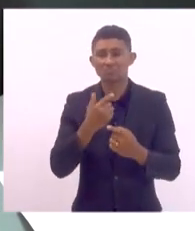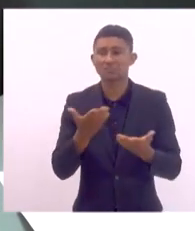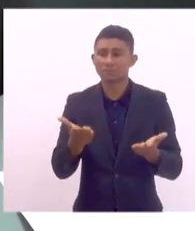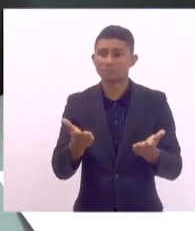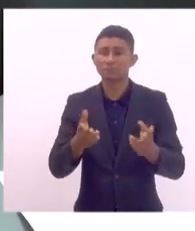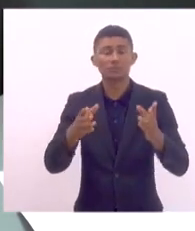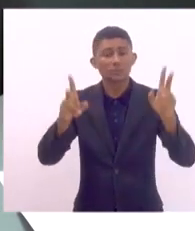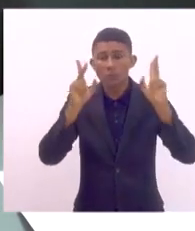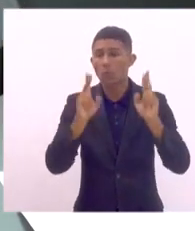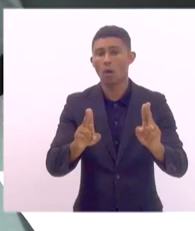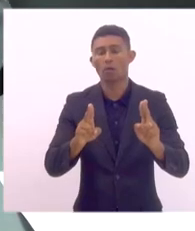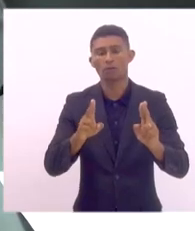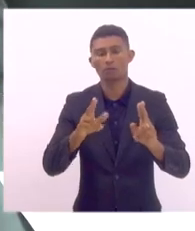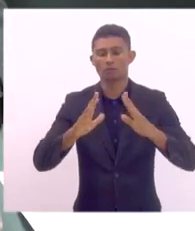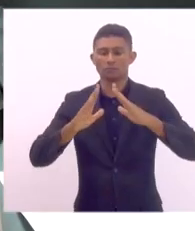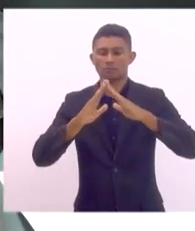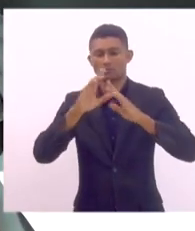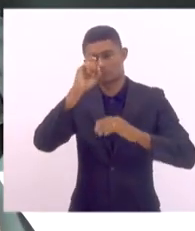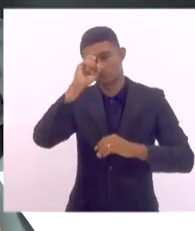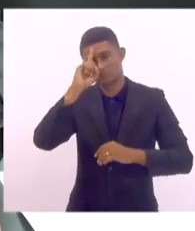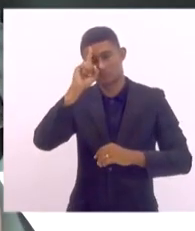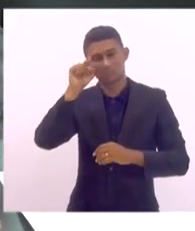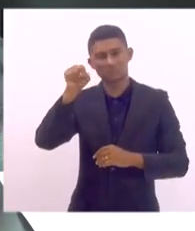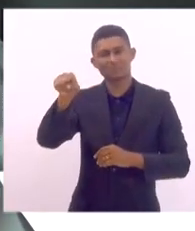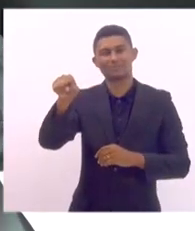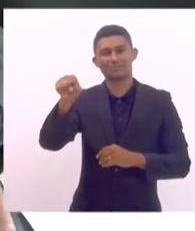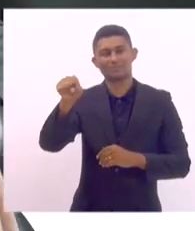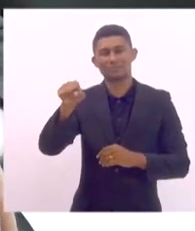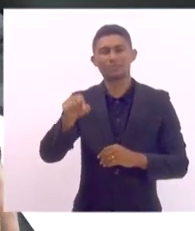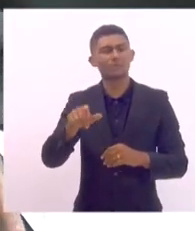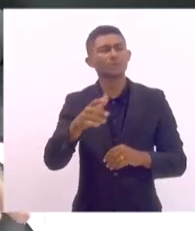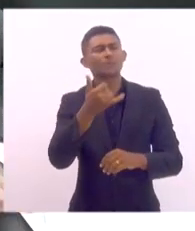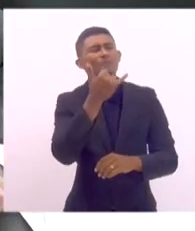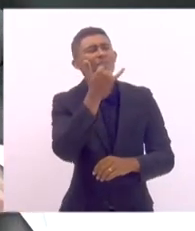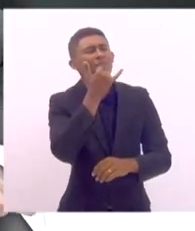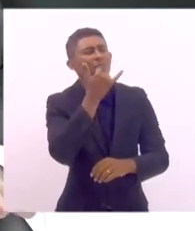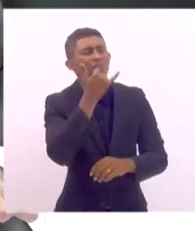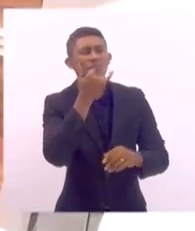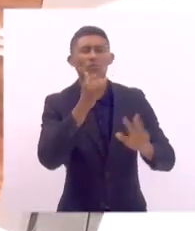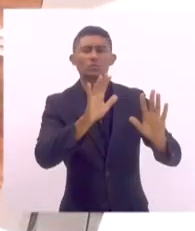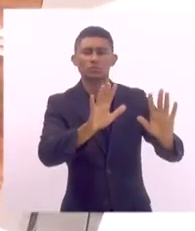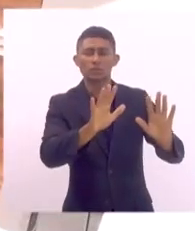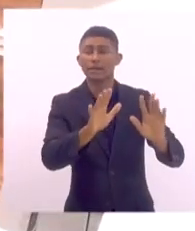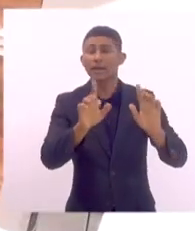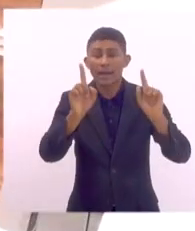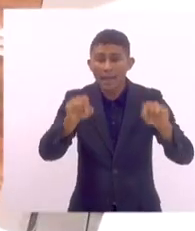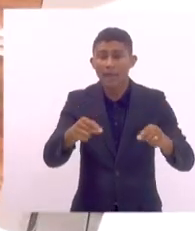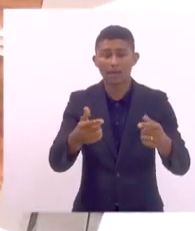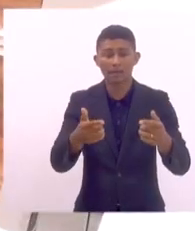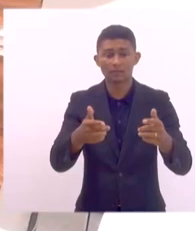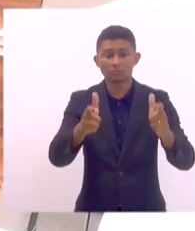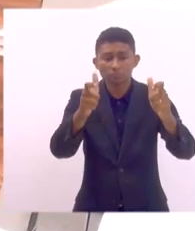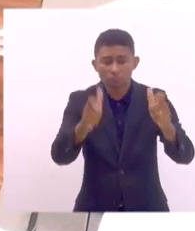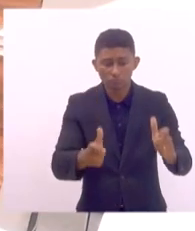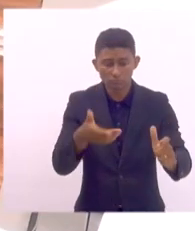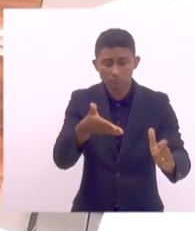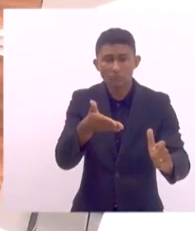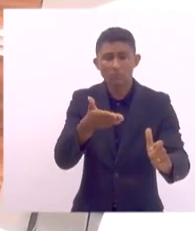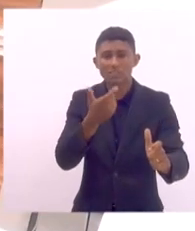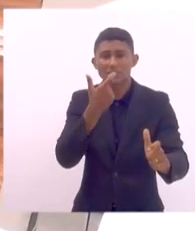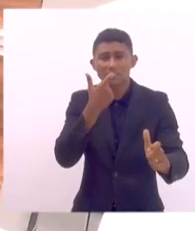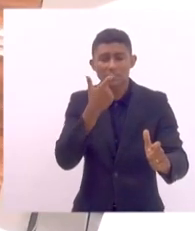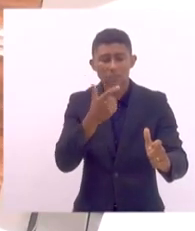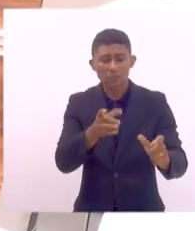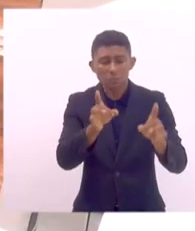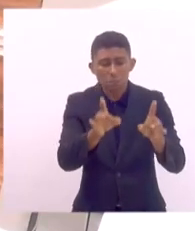com hospitais, enfim, que pese o seu resíduo... Mas desculpe, doutor Serginho, apenas de manter ponto de recebimento, mais nada. Não tem isso.